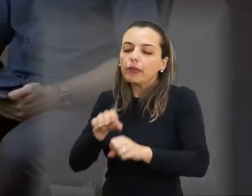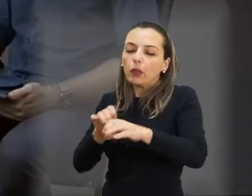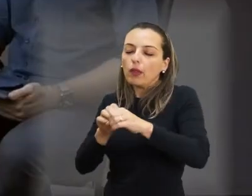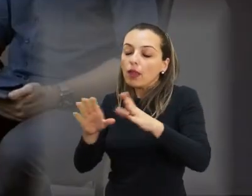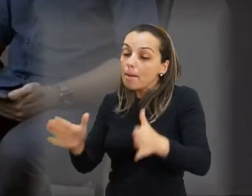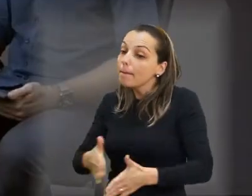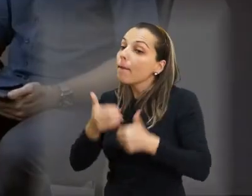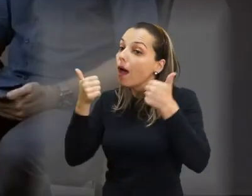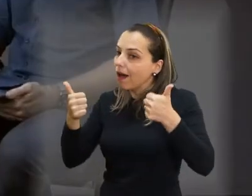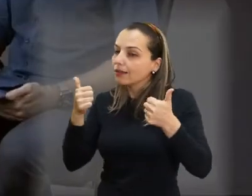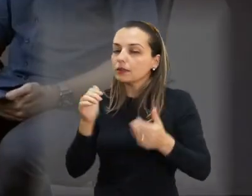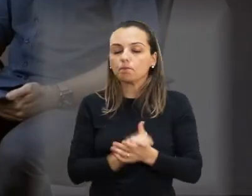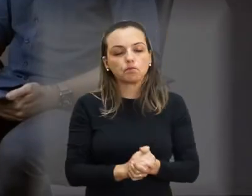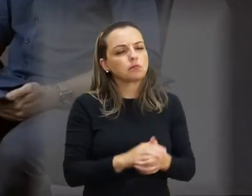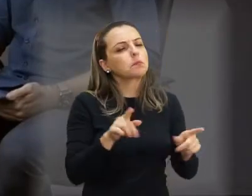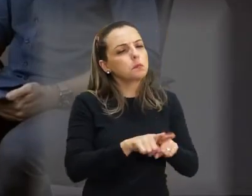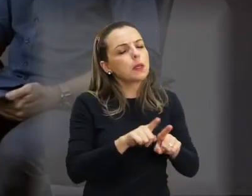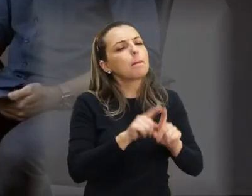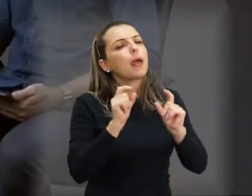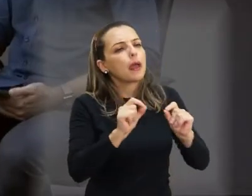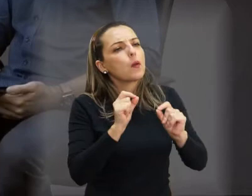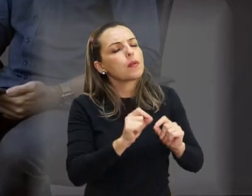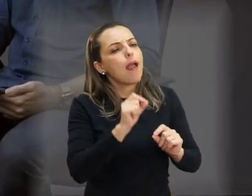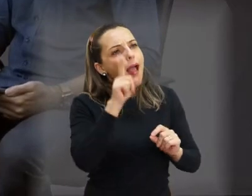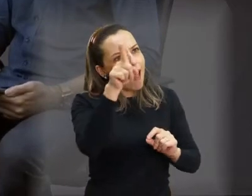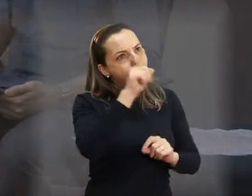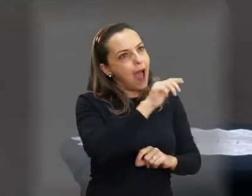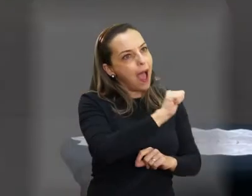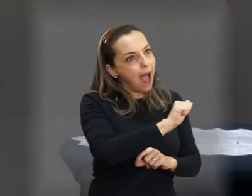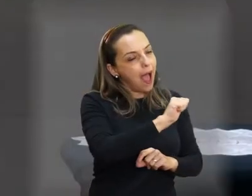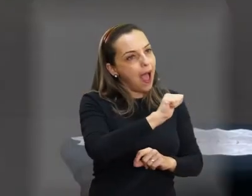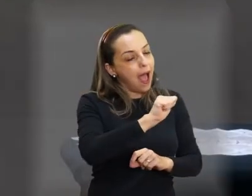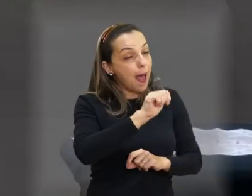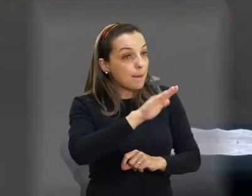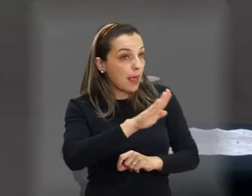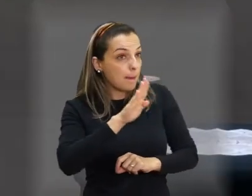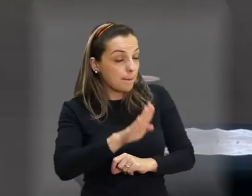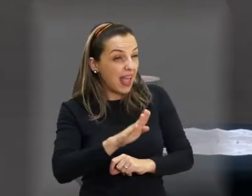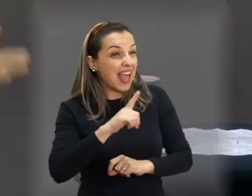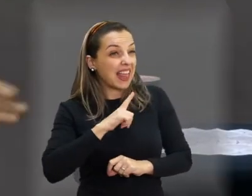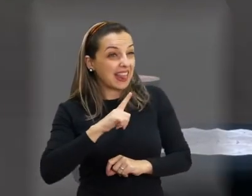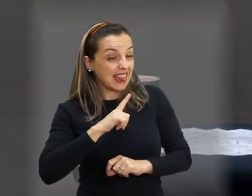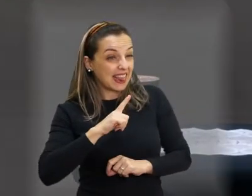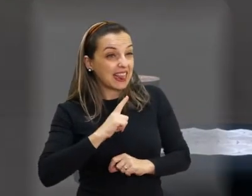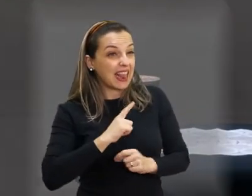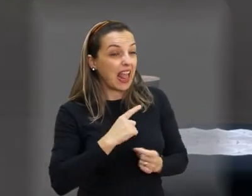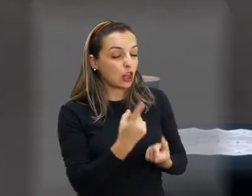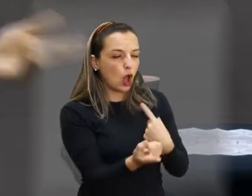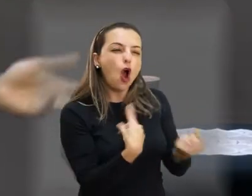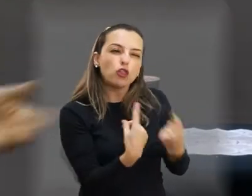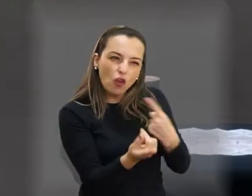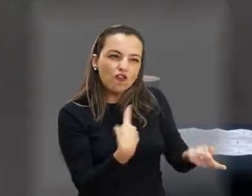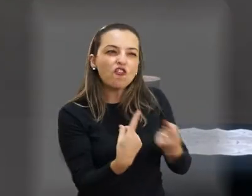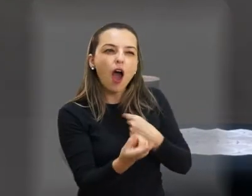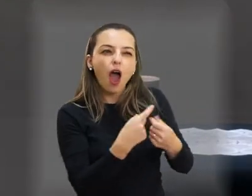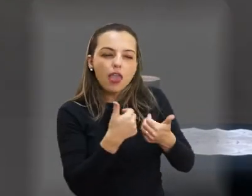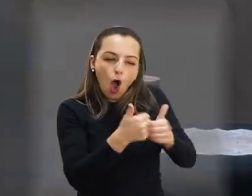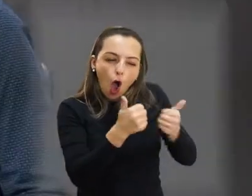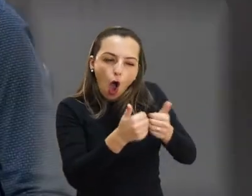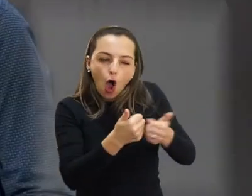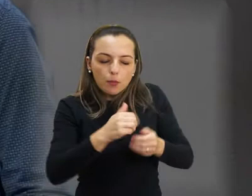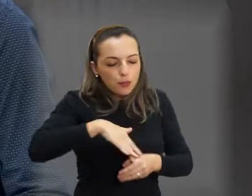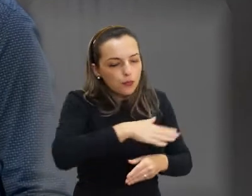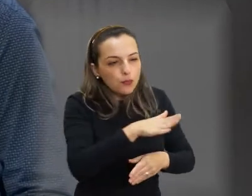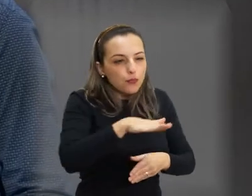ali gente tem que fiscalizar. e ali a gente precisa acrescentar que para ir até a ABB ele pega um trecho de rodovia ou de uma via Sim, similar à exatamente, rodovia, né?